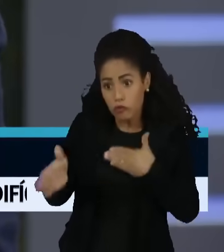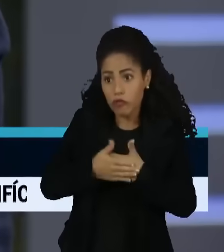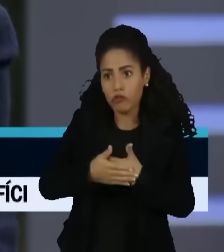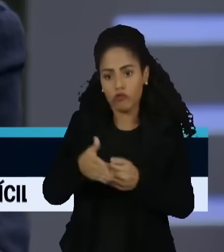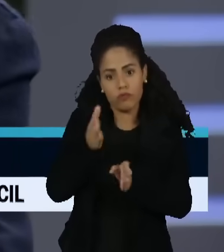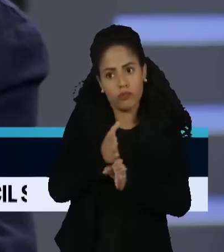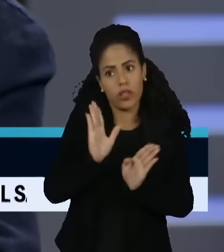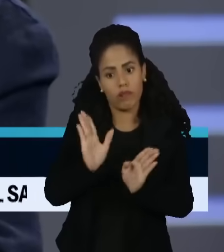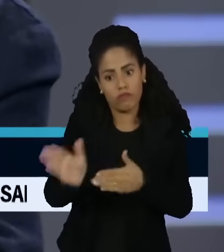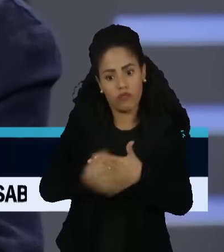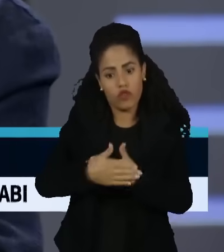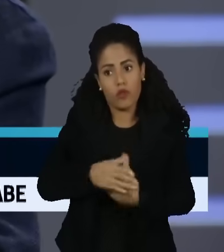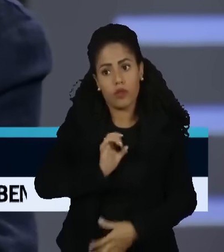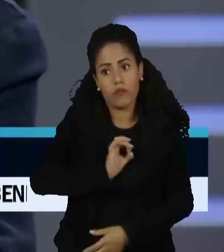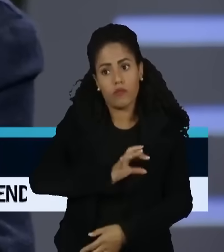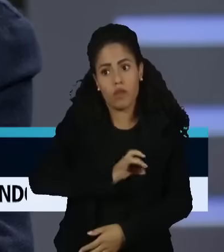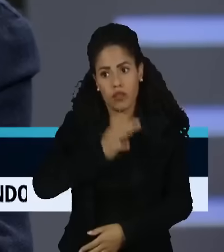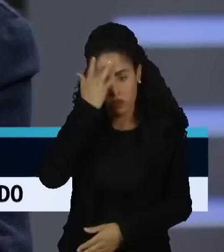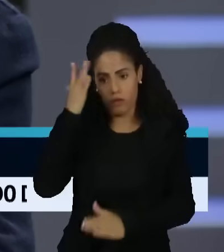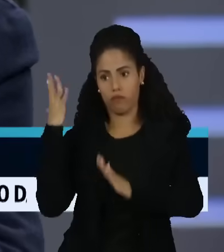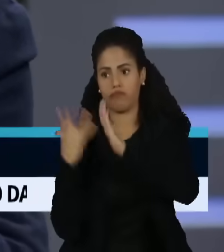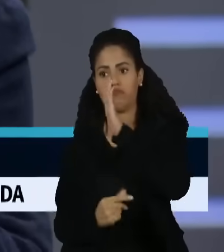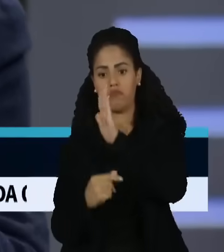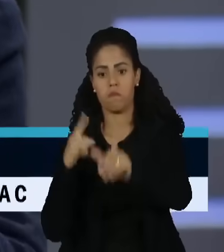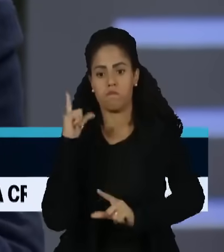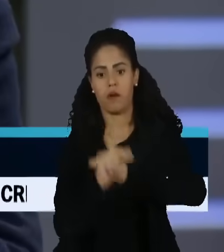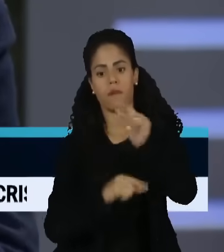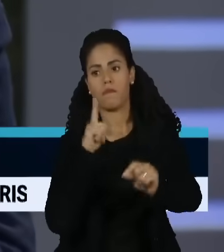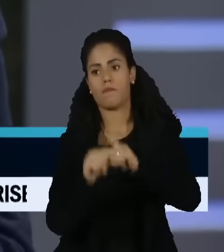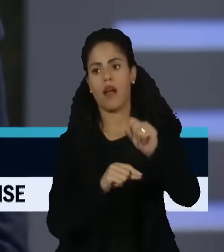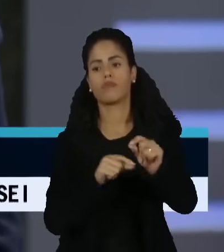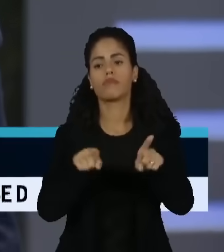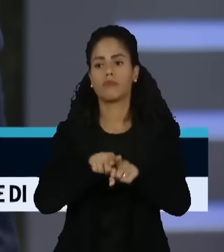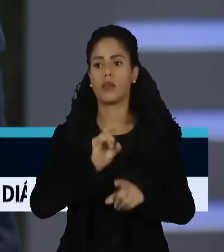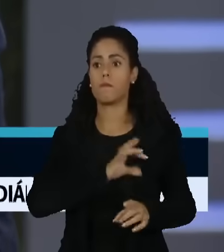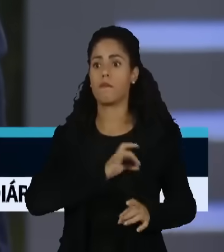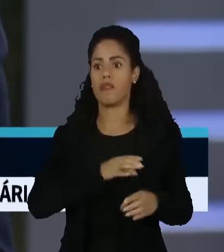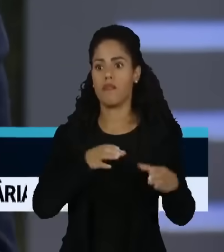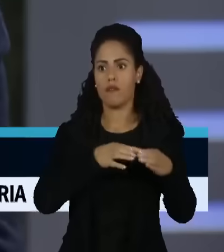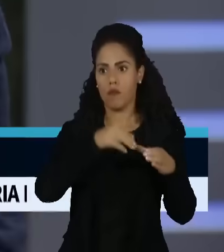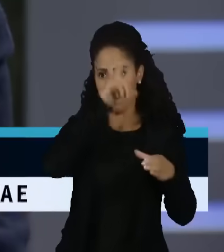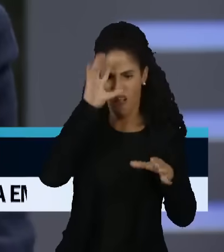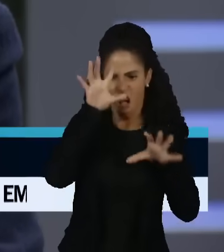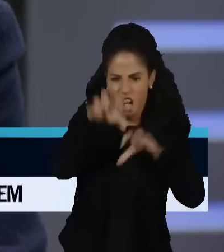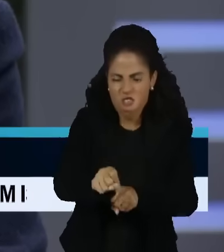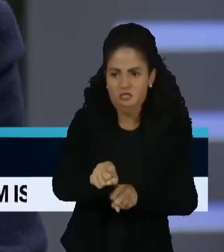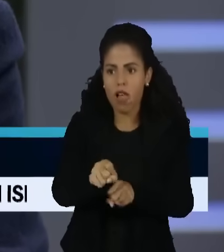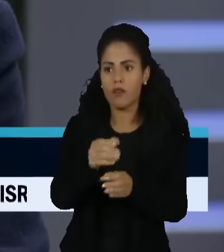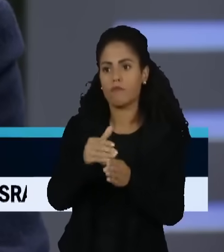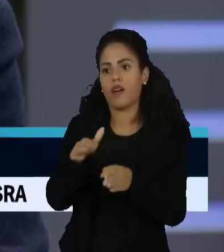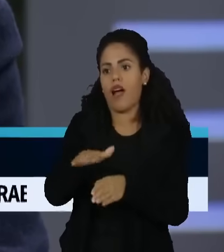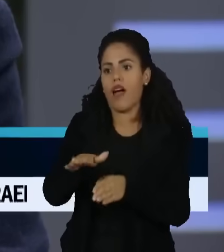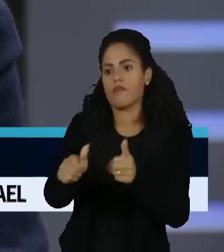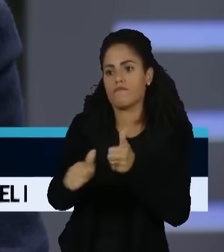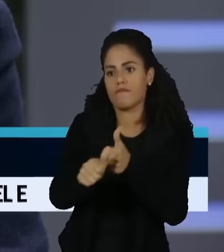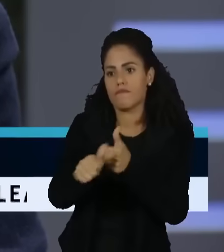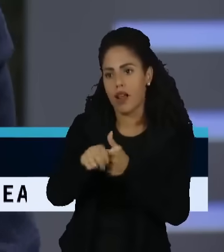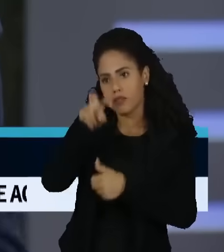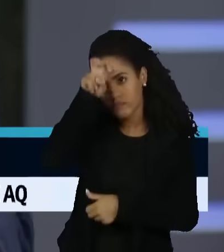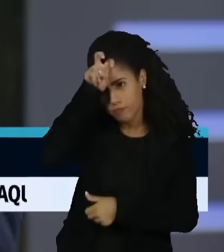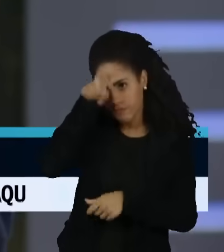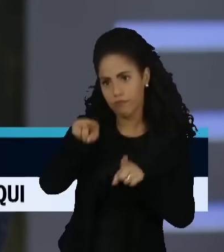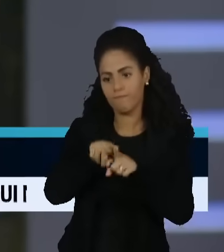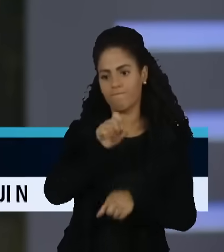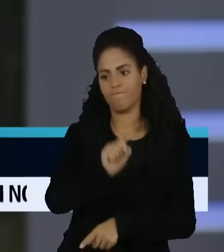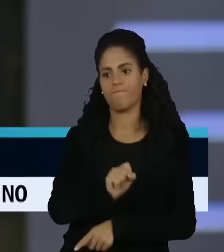quê? Porque não quer a entrada de refugiados palestinos e teme a entrada do Hamas pela fronteira sul de